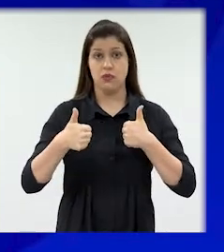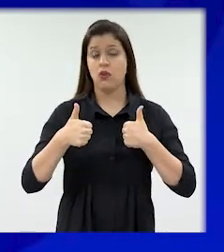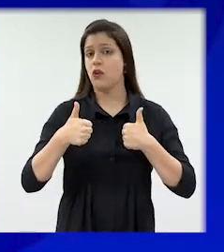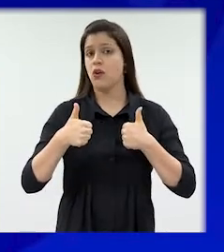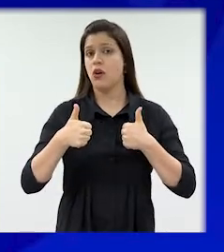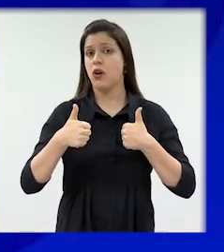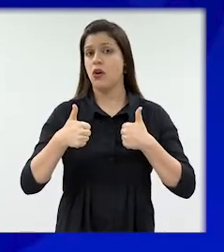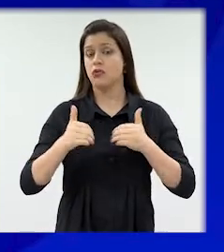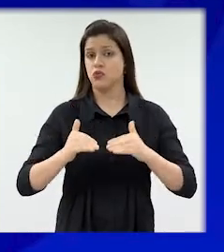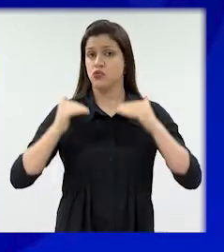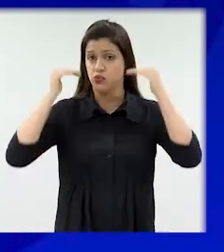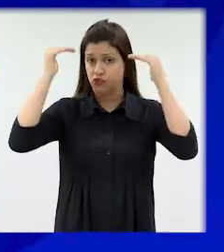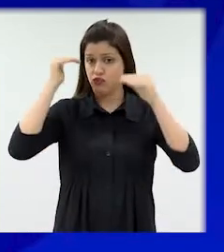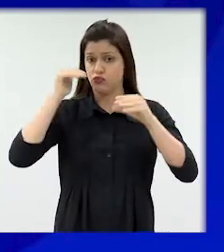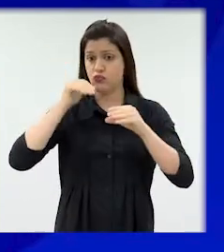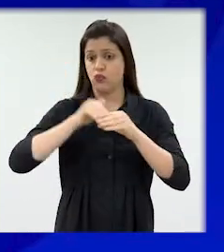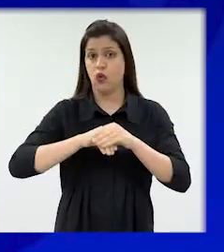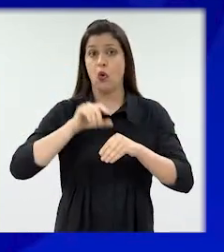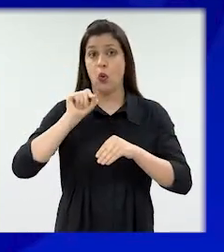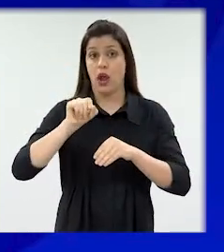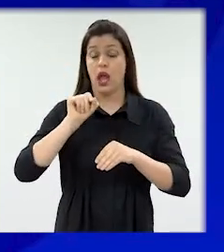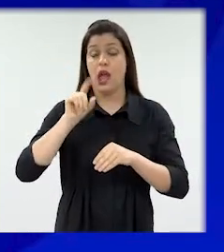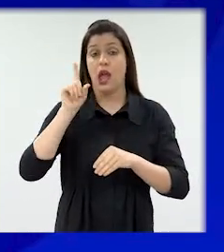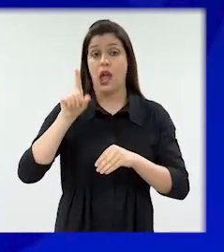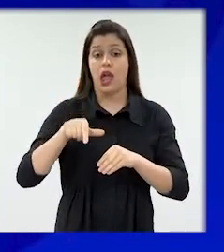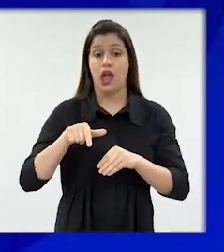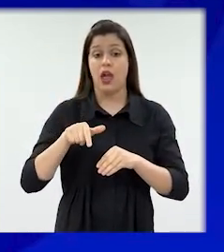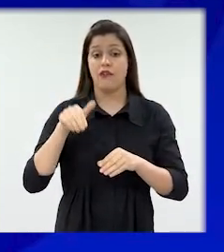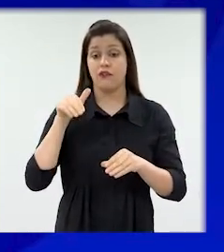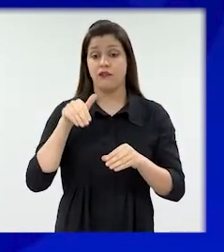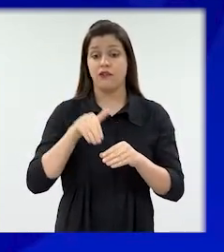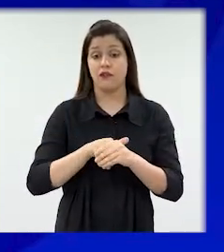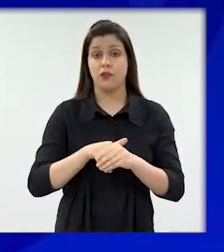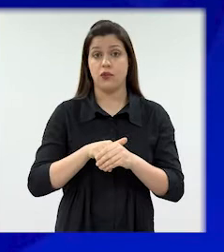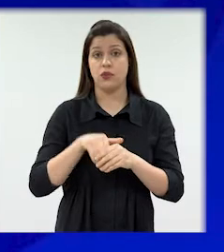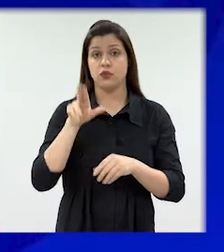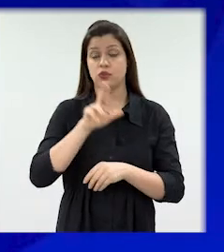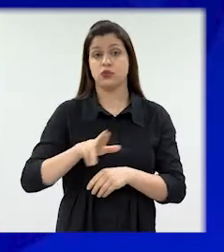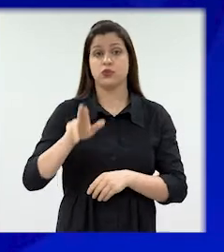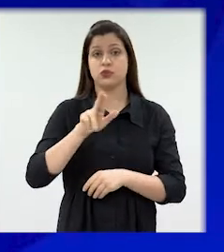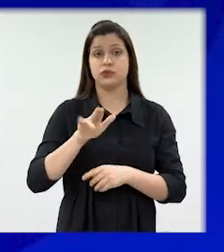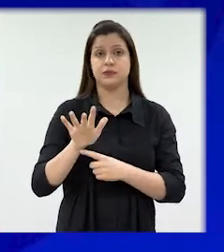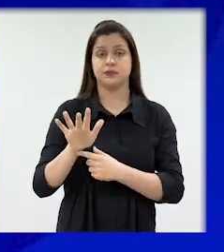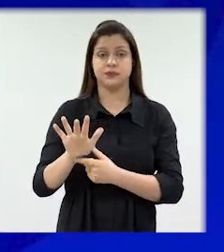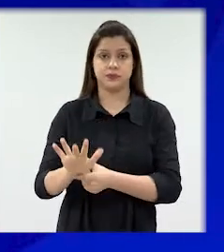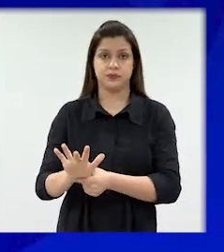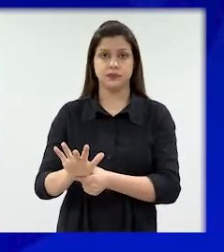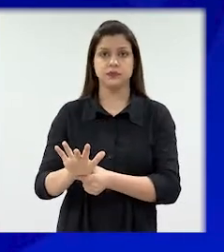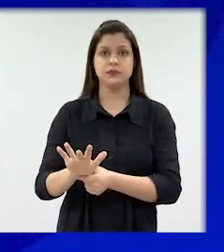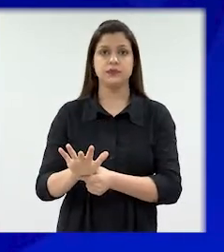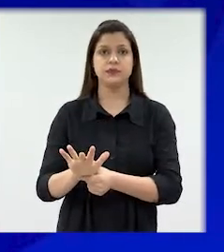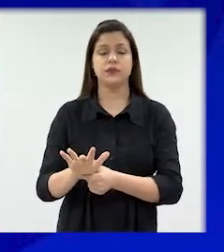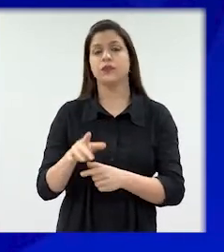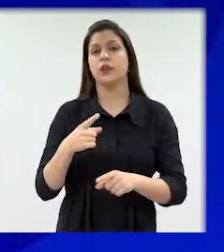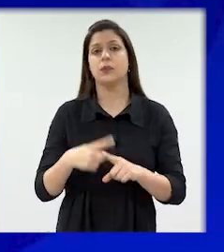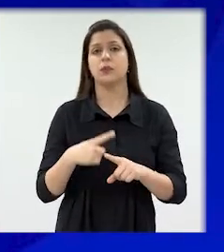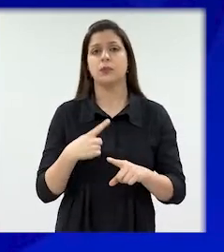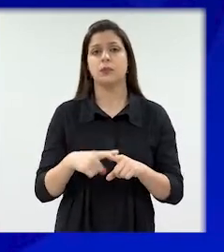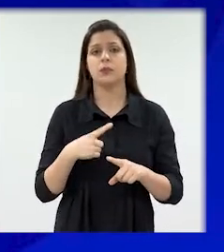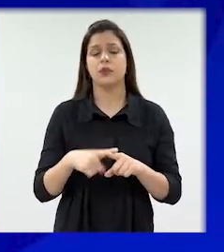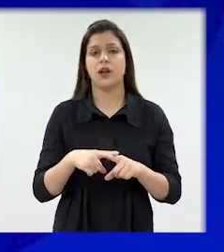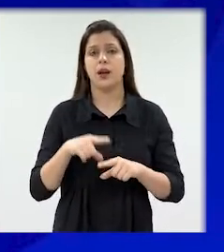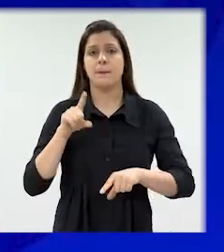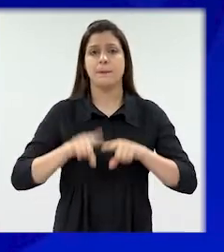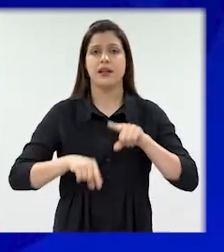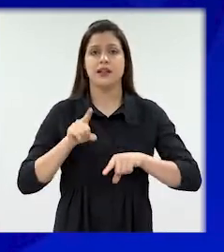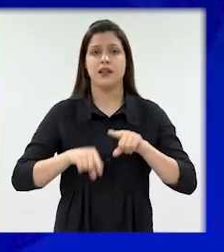de suspensão da eleição através da biometria. Isso é aconselhado por técnicos da área de saúde, de infectologia, porque